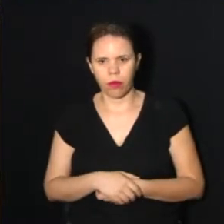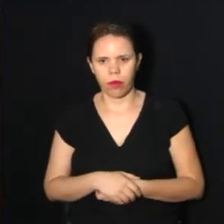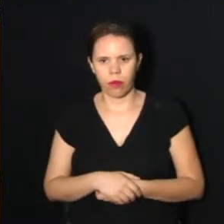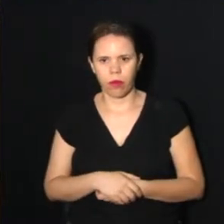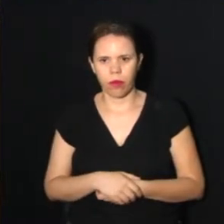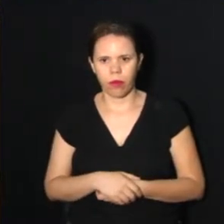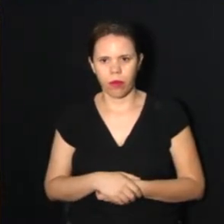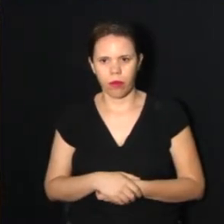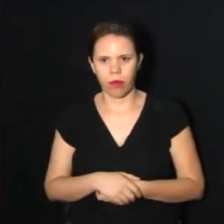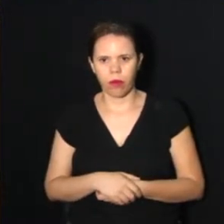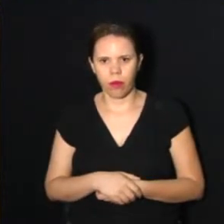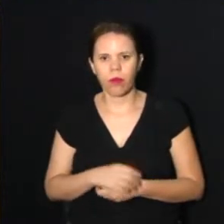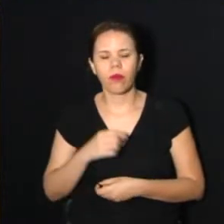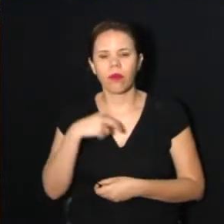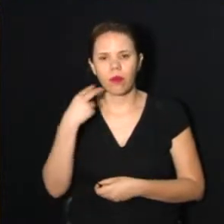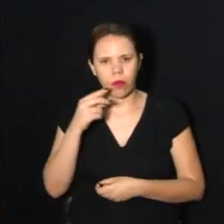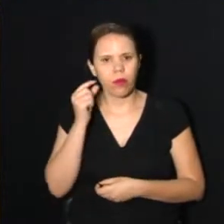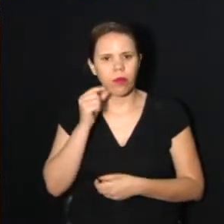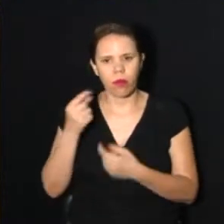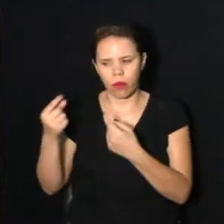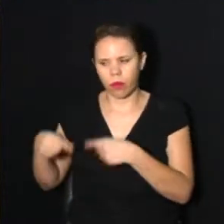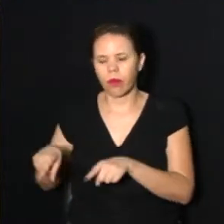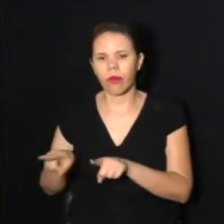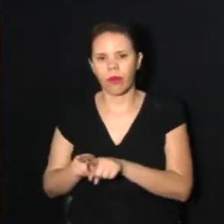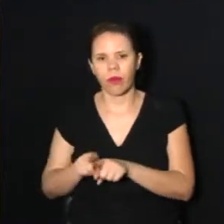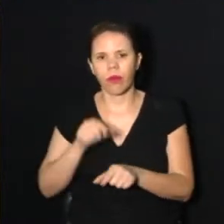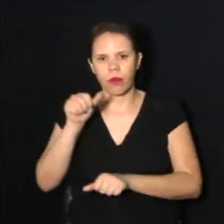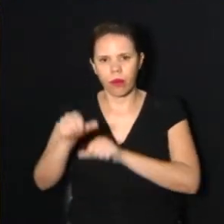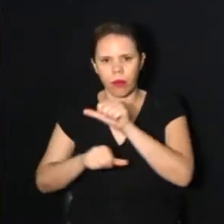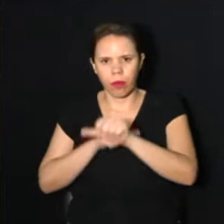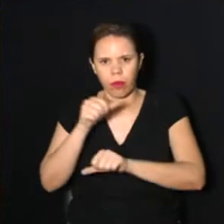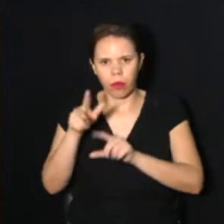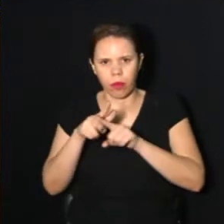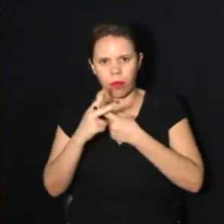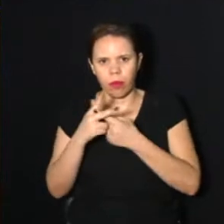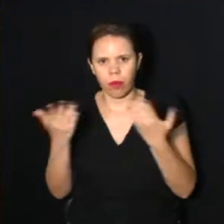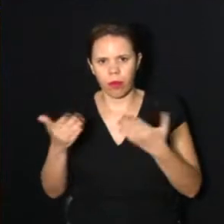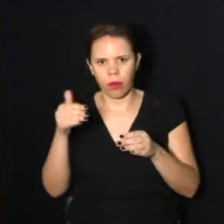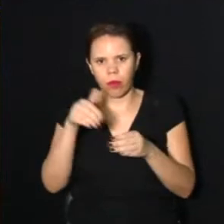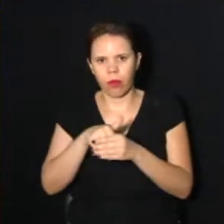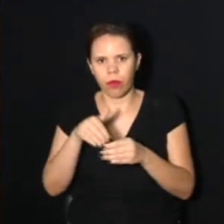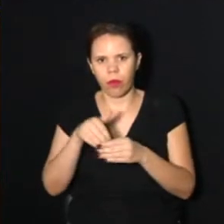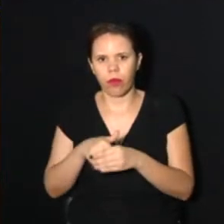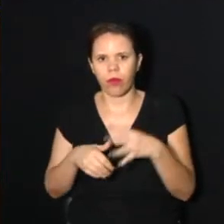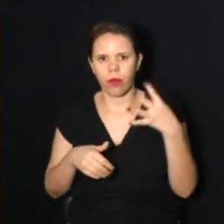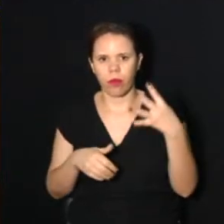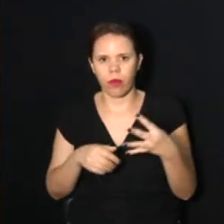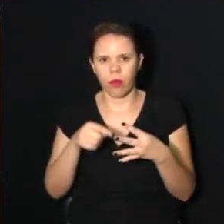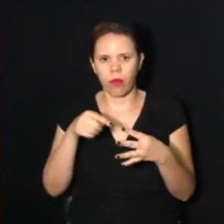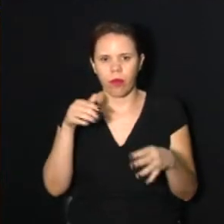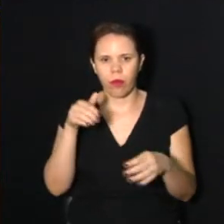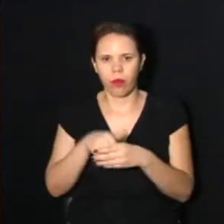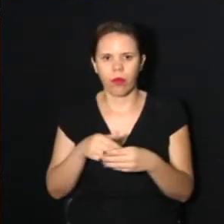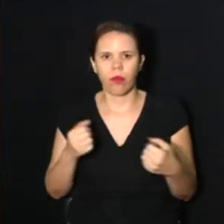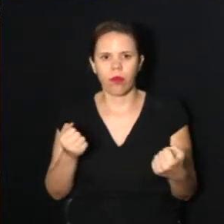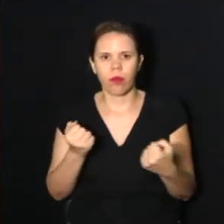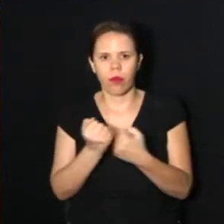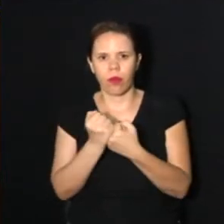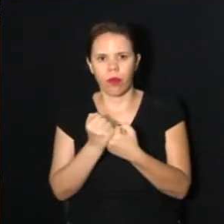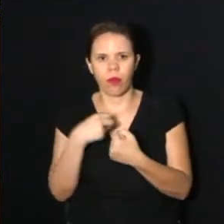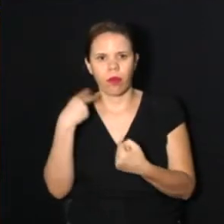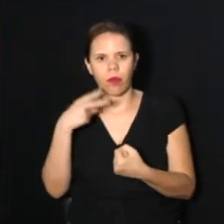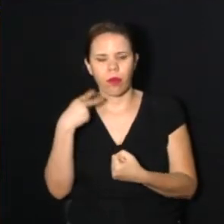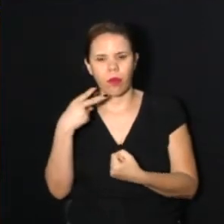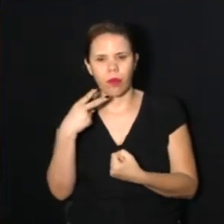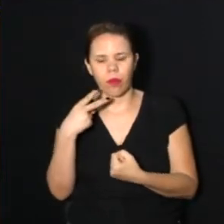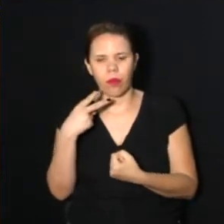Silva votou contrário. Então, eu faço uma retificação na votação com 4 votos favoráveis dos